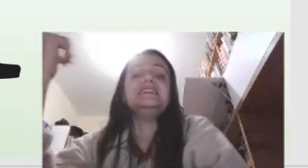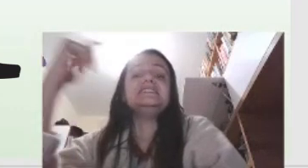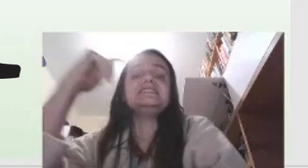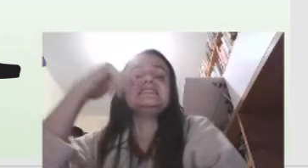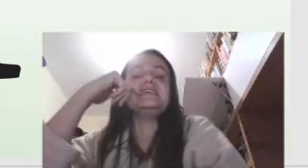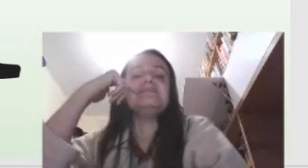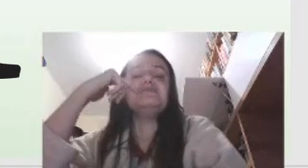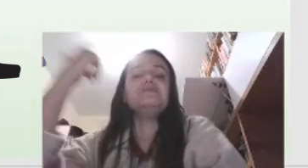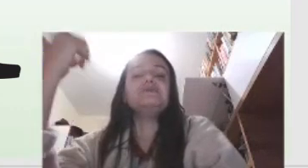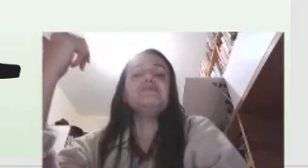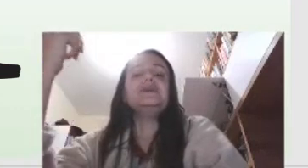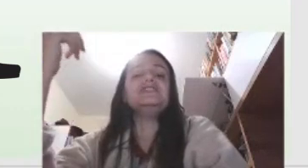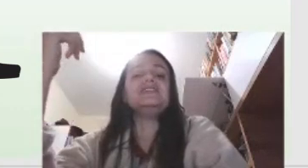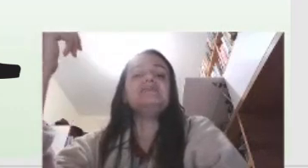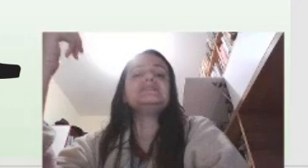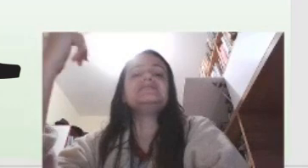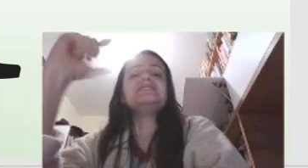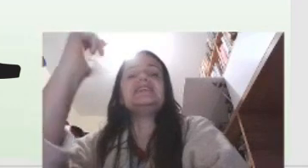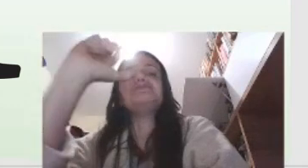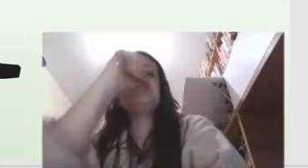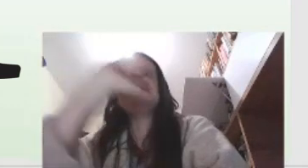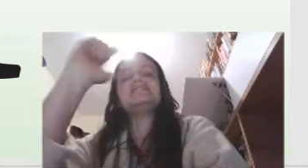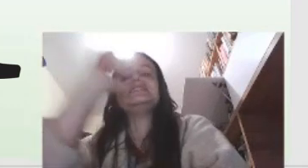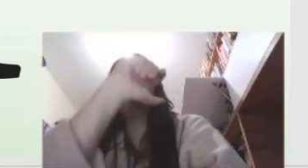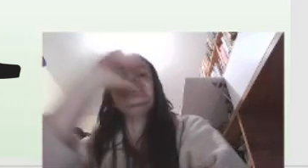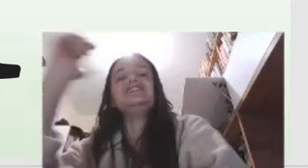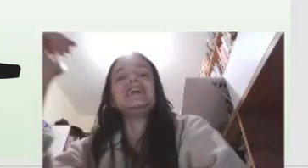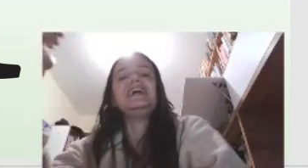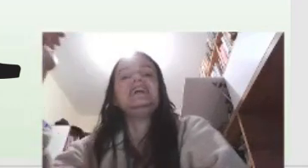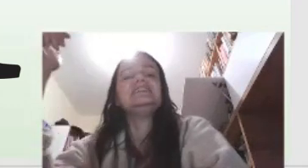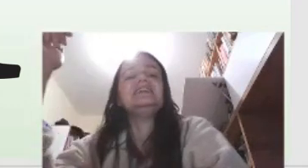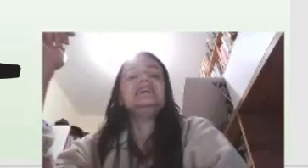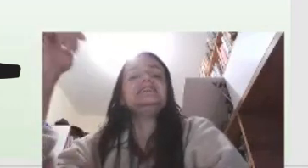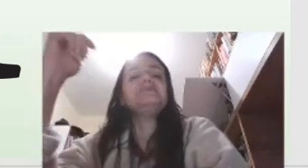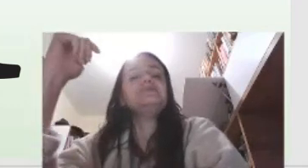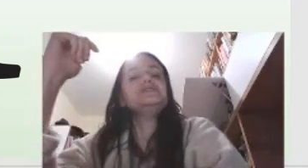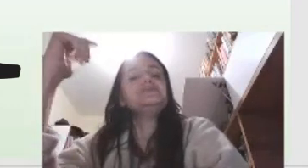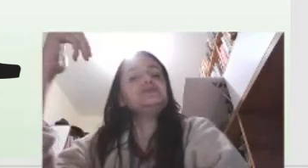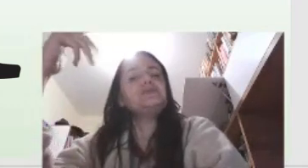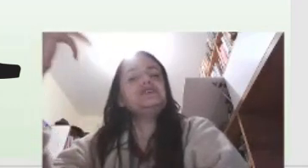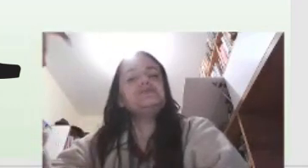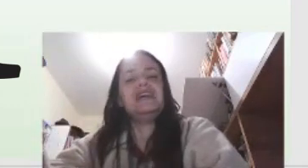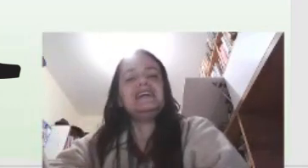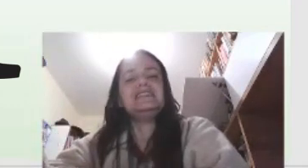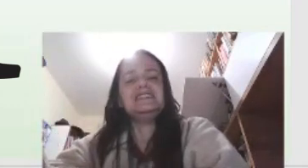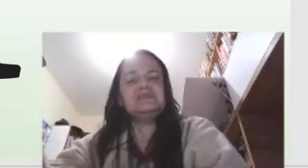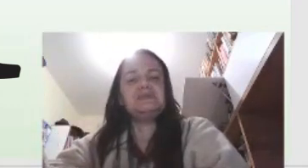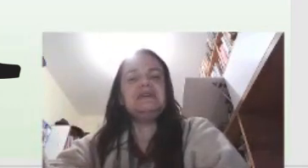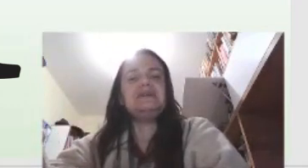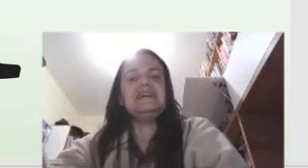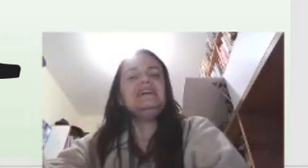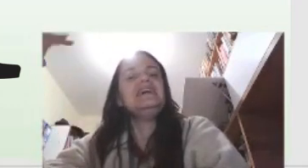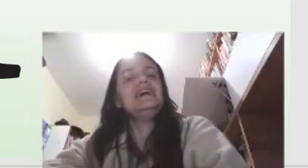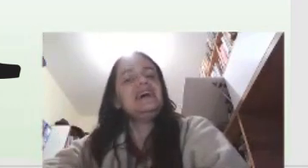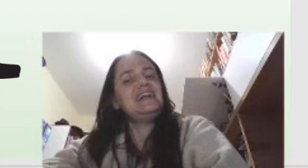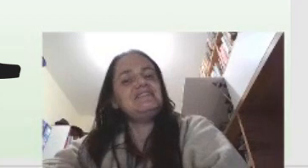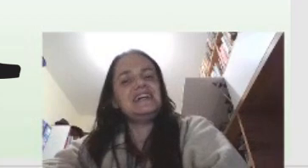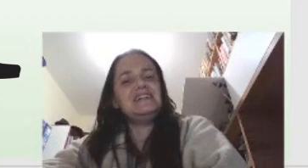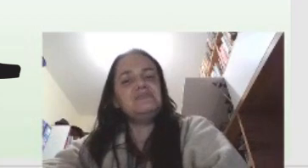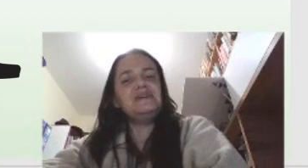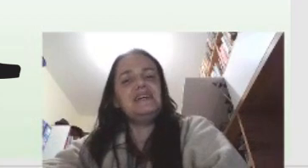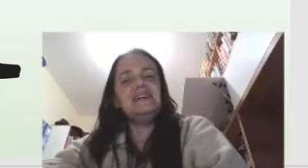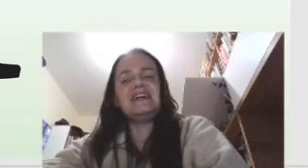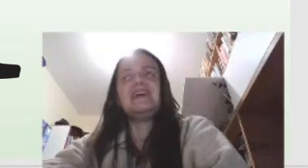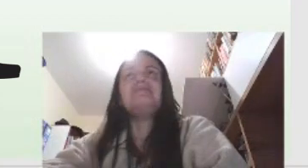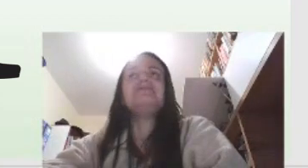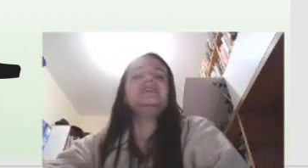Muitas vezes é muito preocupante, né? Porque se você está num bar, você enche a cara, depois, principalmente mulher que tem esse problema, né? Ela vai